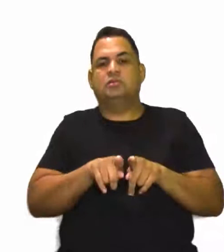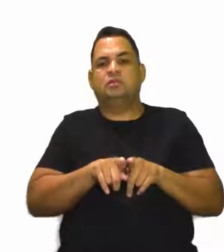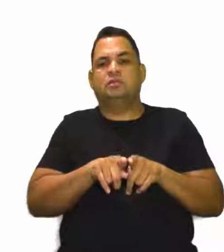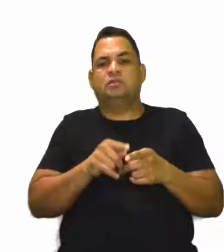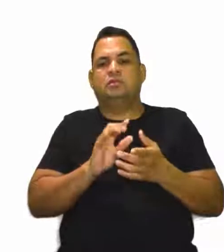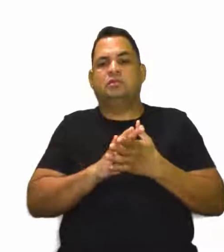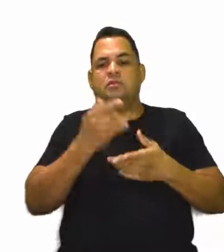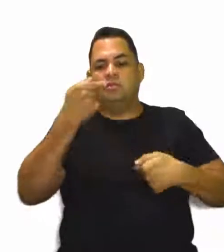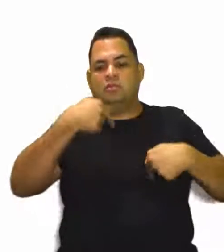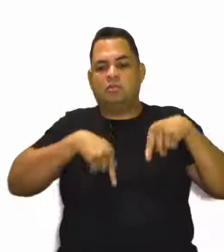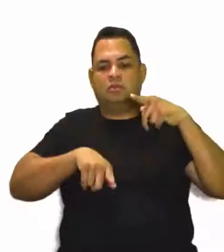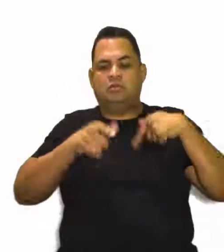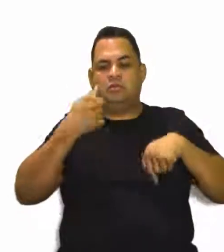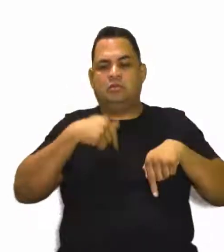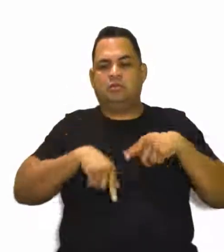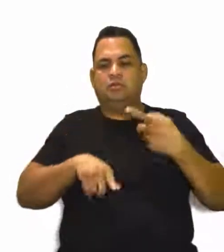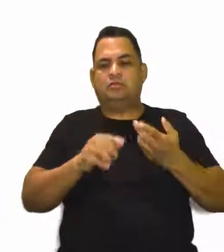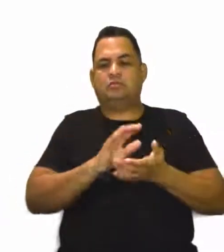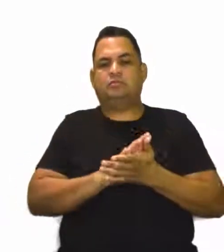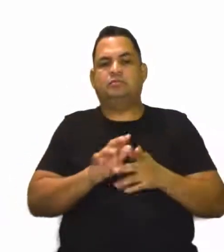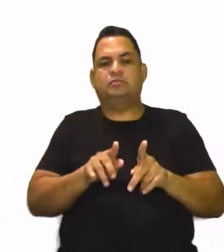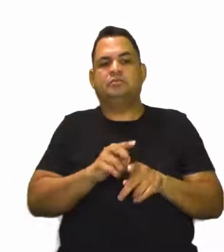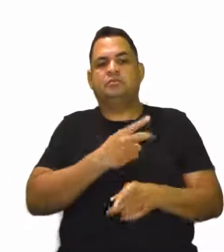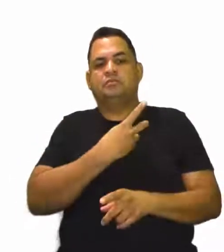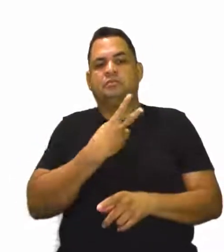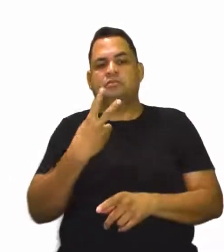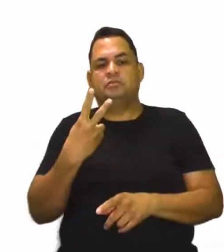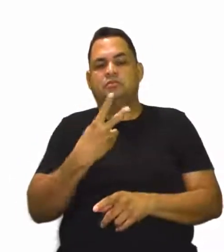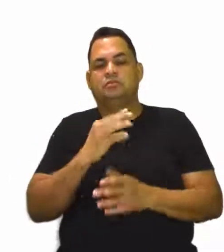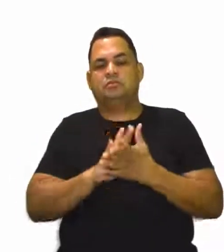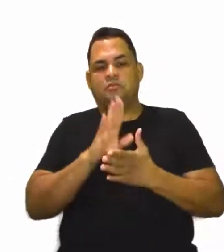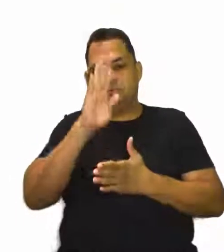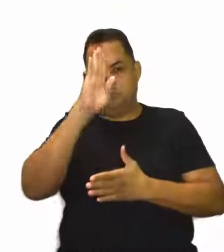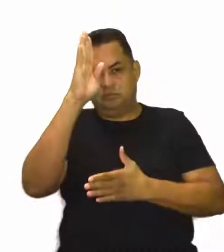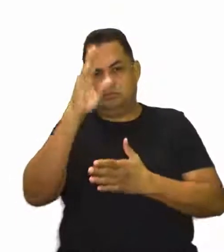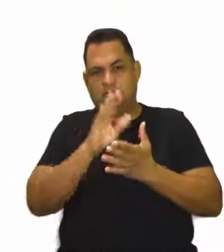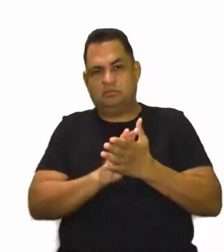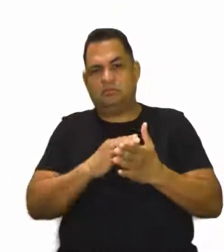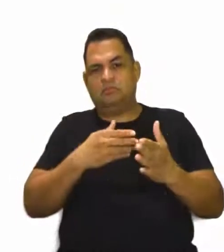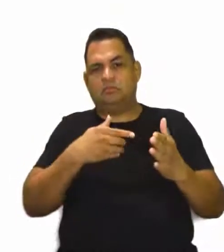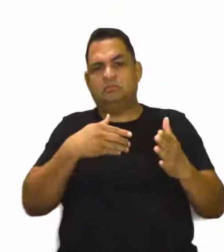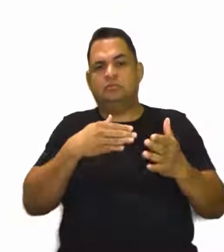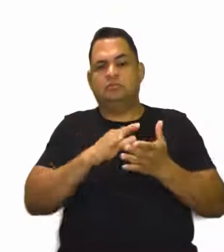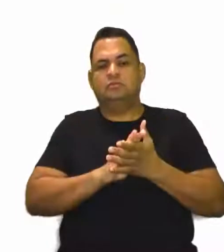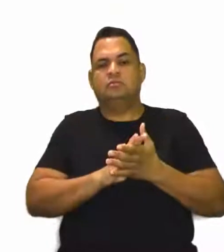a ativação metabólica. A parte principal, que vai envolver